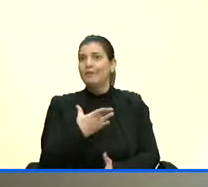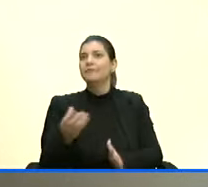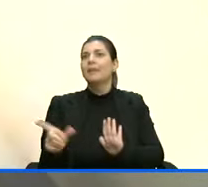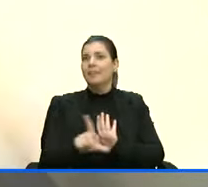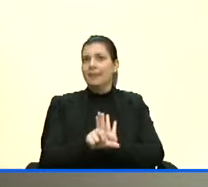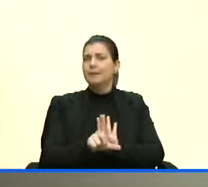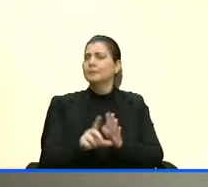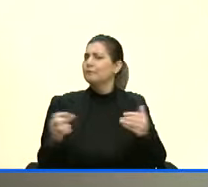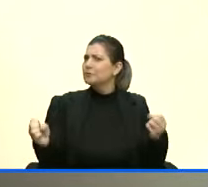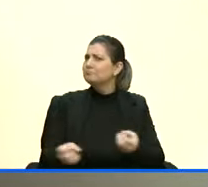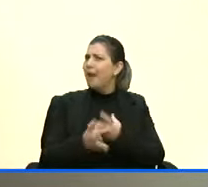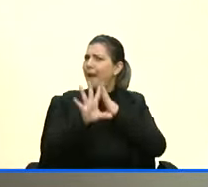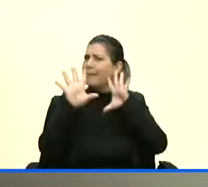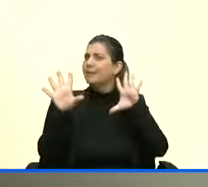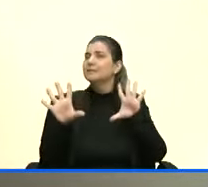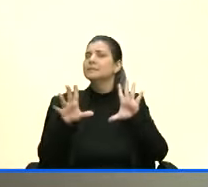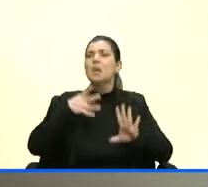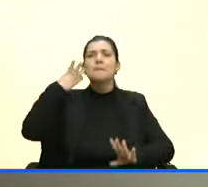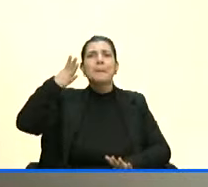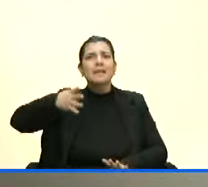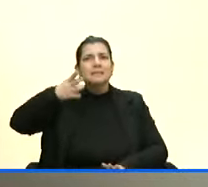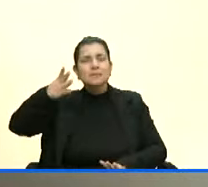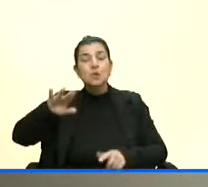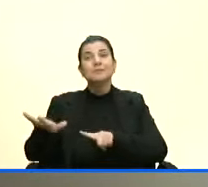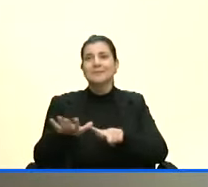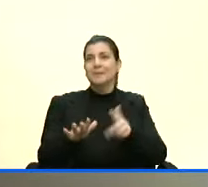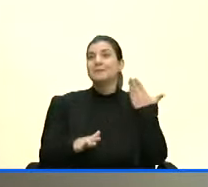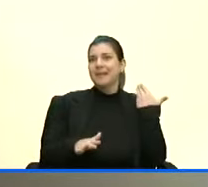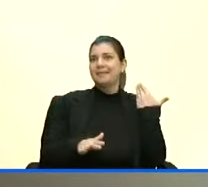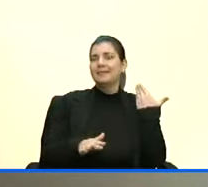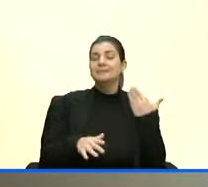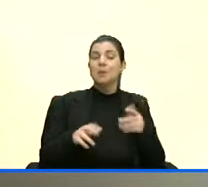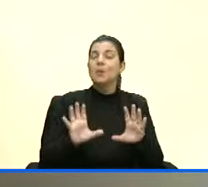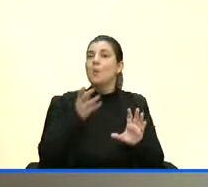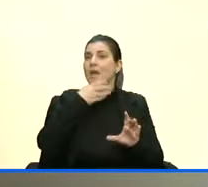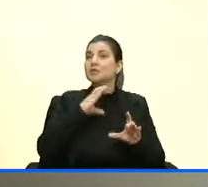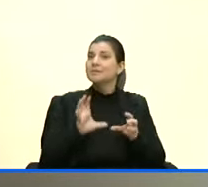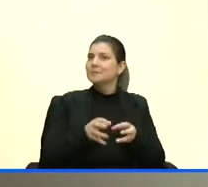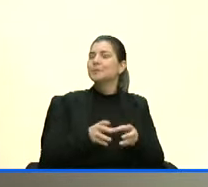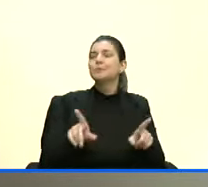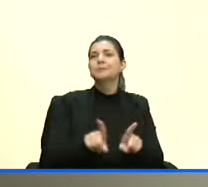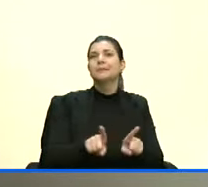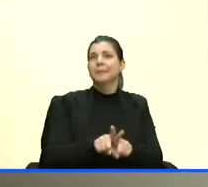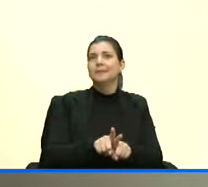esclarecedor, palestrantes de todo o Brasil, foi a semana passada. Então, acho que esse grupo também vai